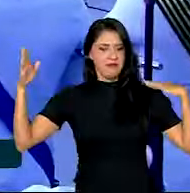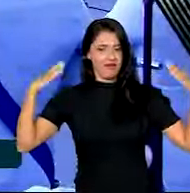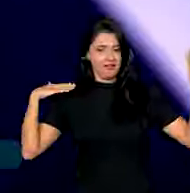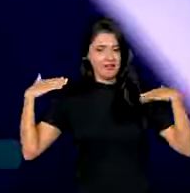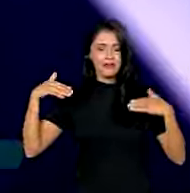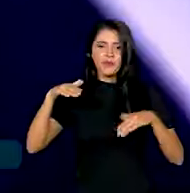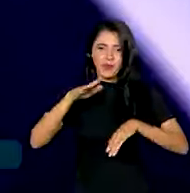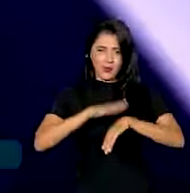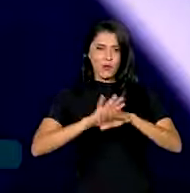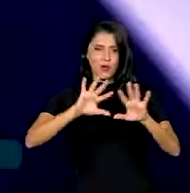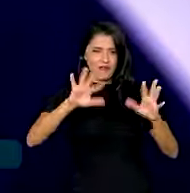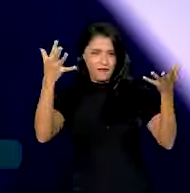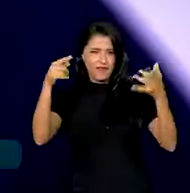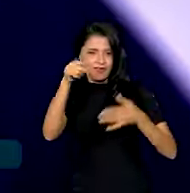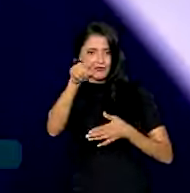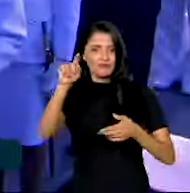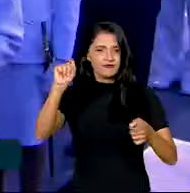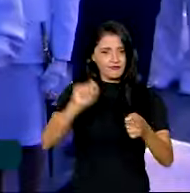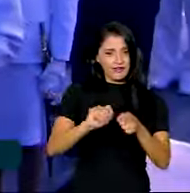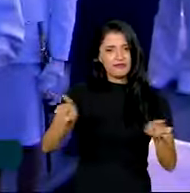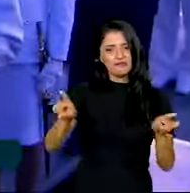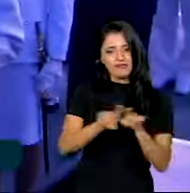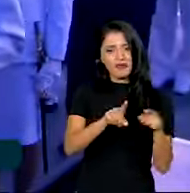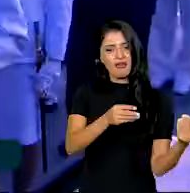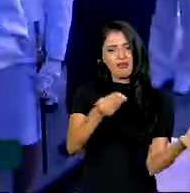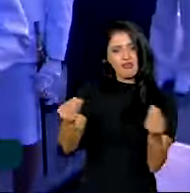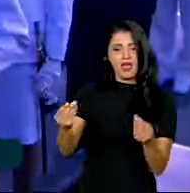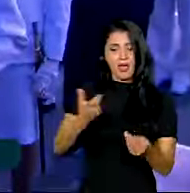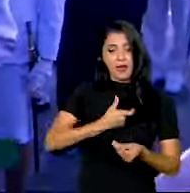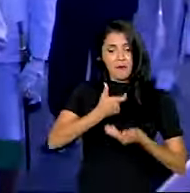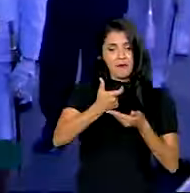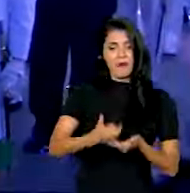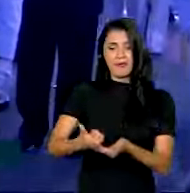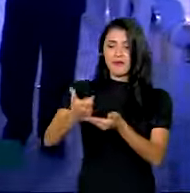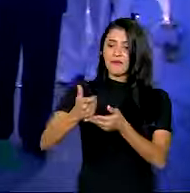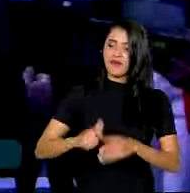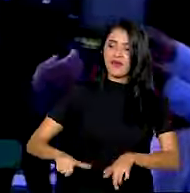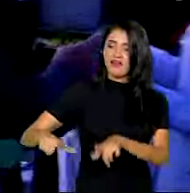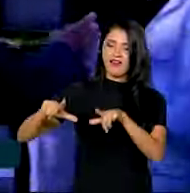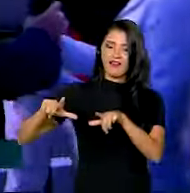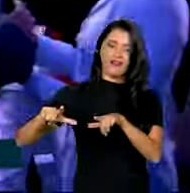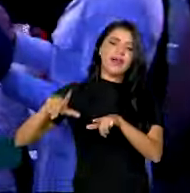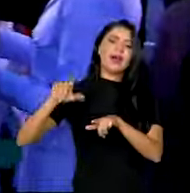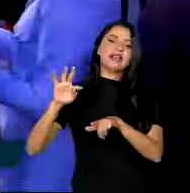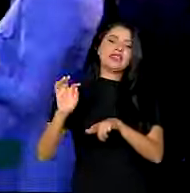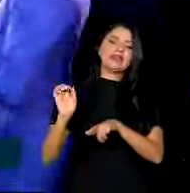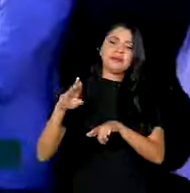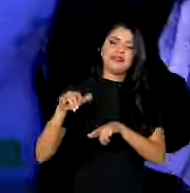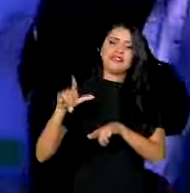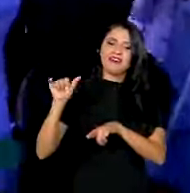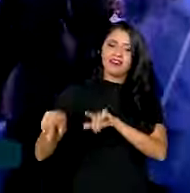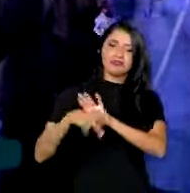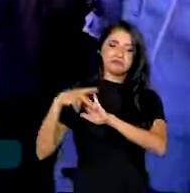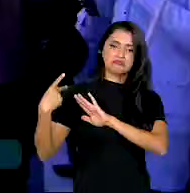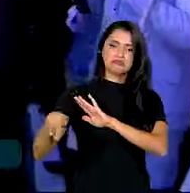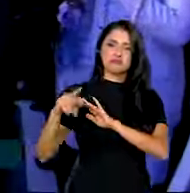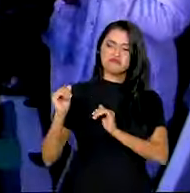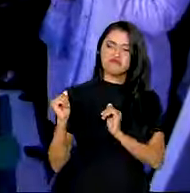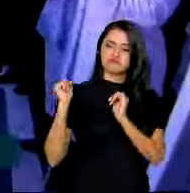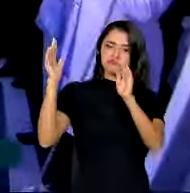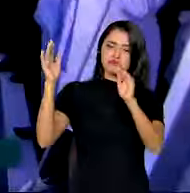o evento, também foi realizada a entrega da medalha Mérito Tamandaré, destinada a